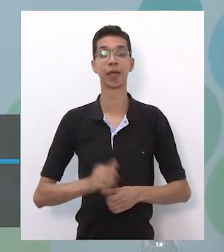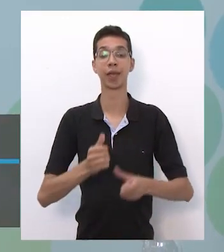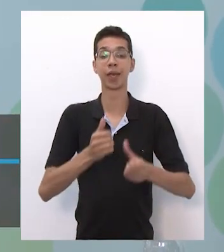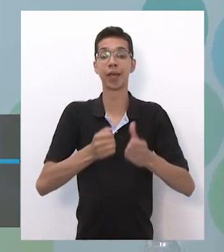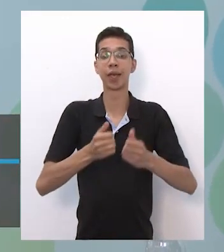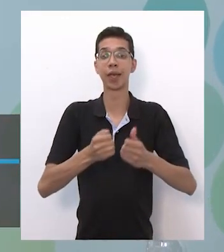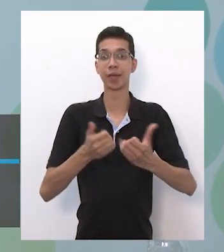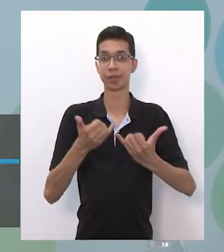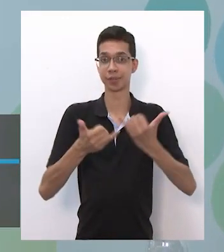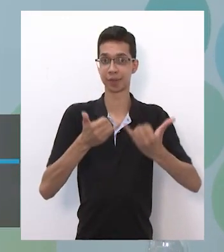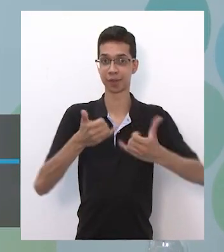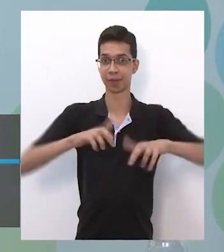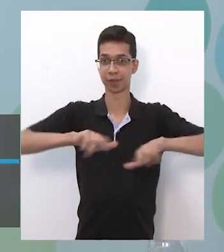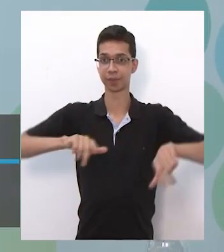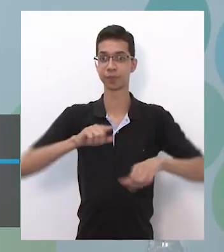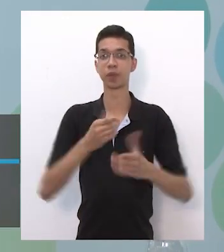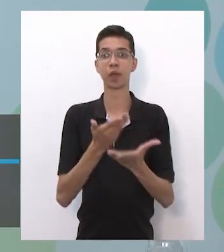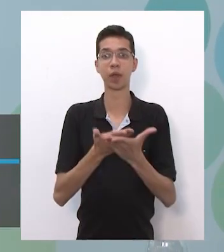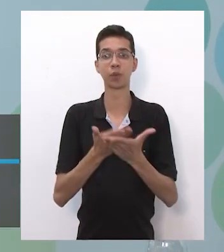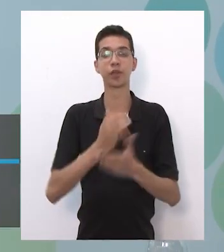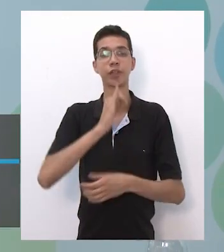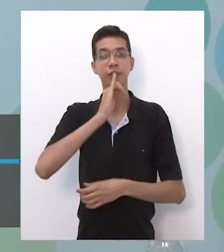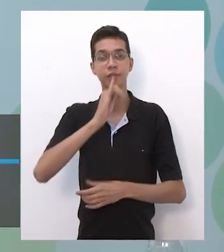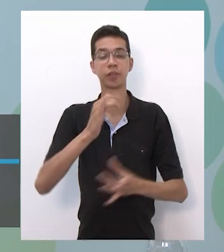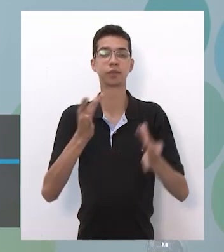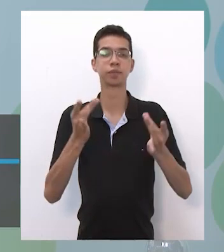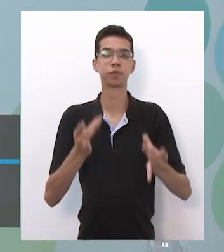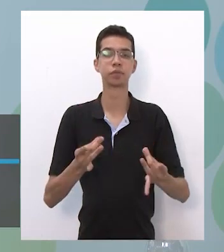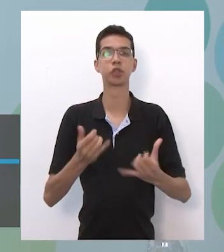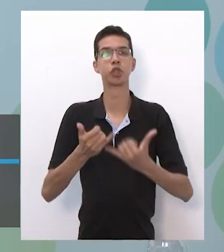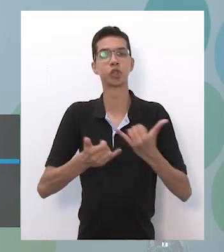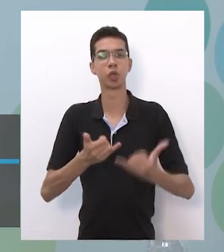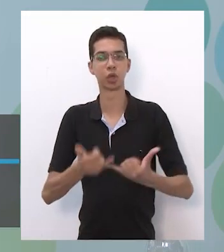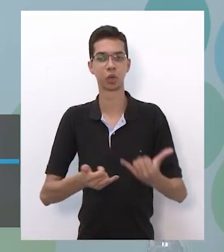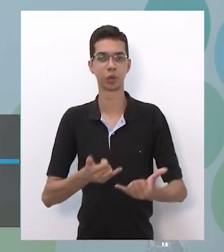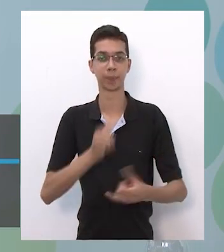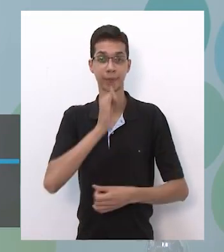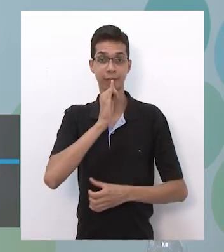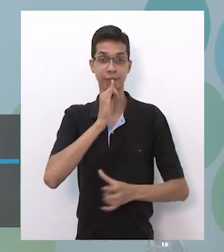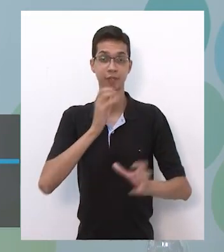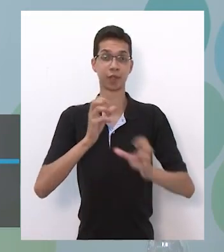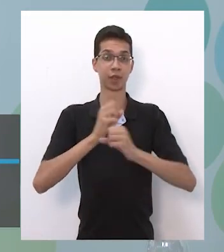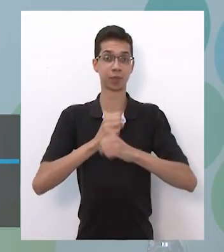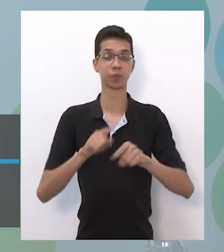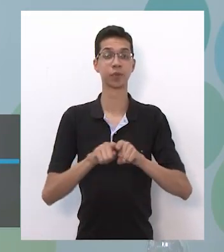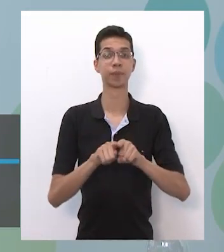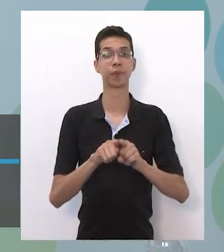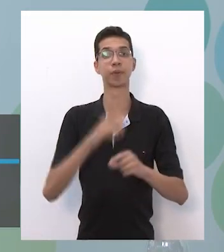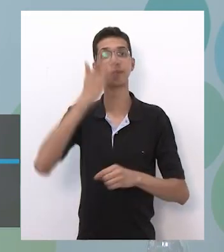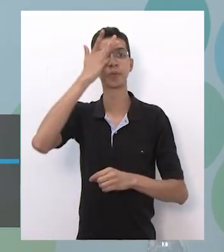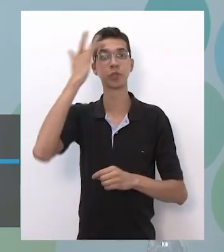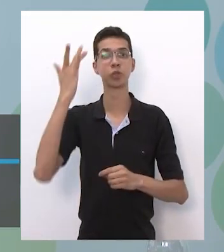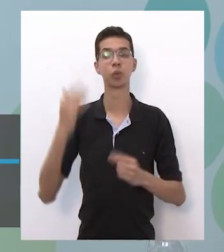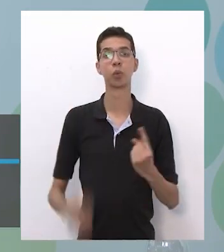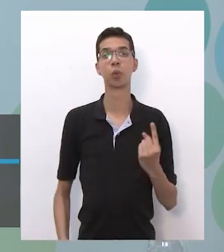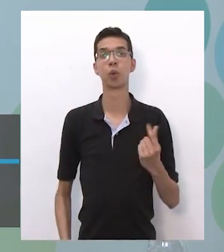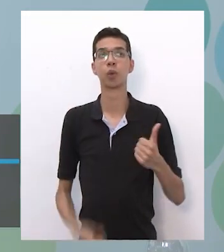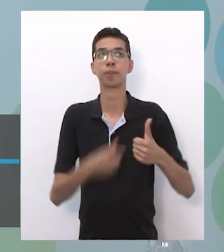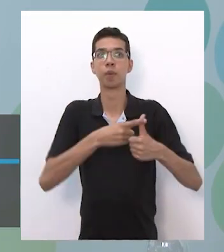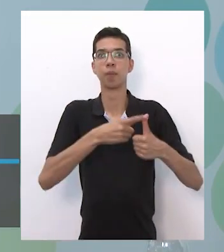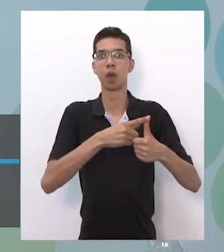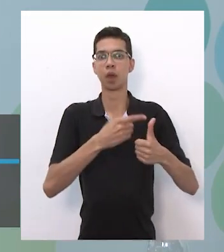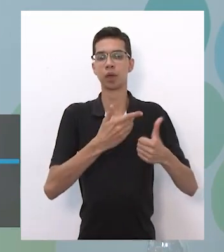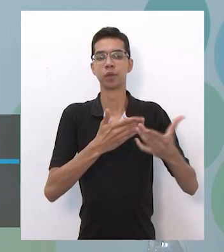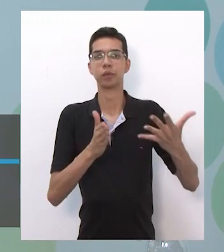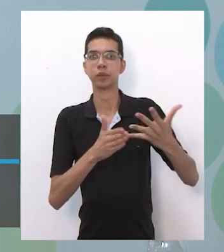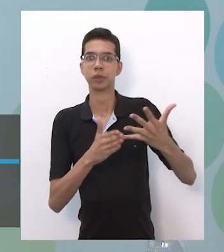você trazer para a sua aula elementos dos jogos, como ranking, pontuação, tempo. E